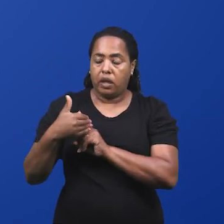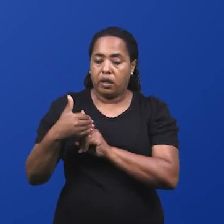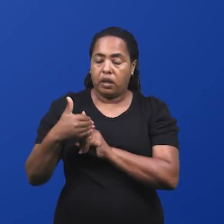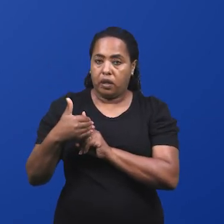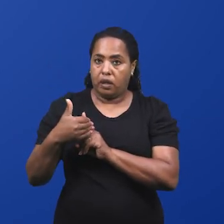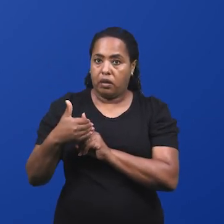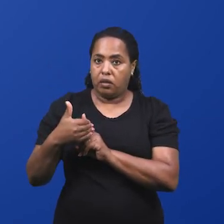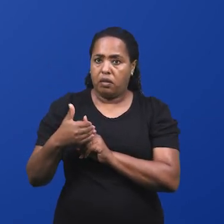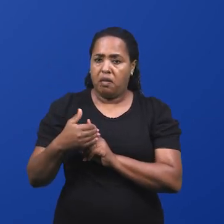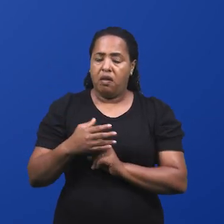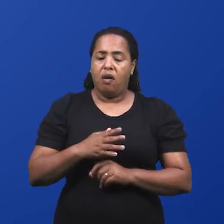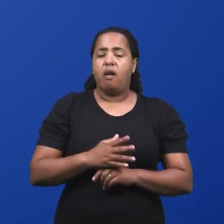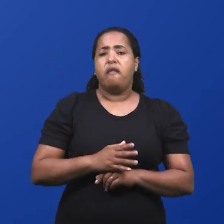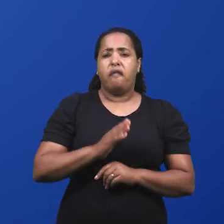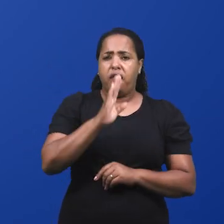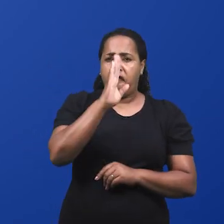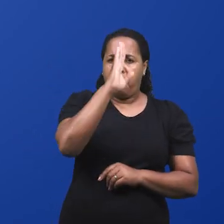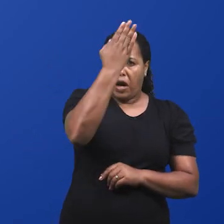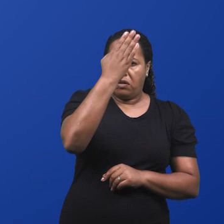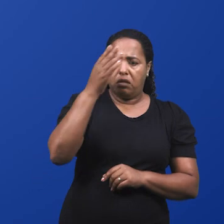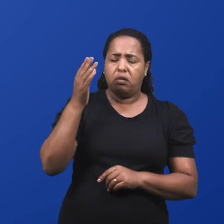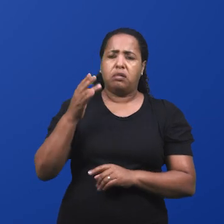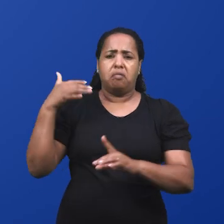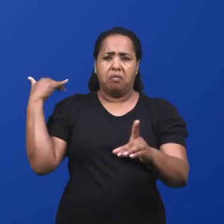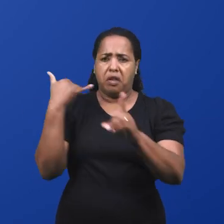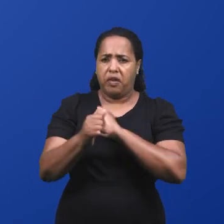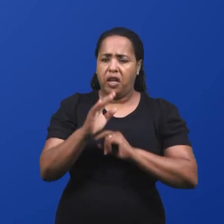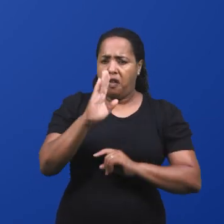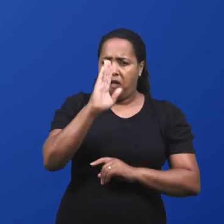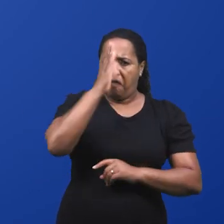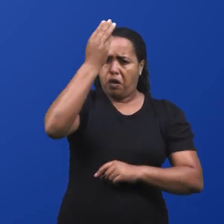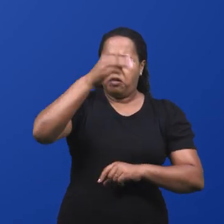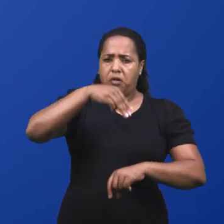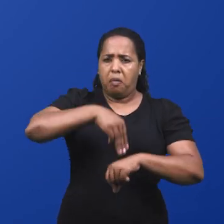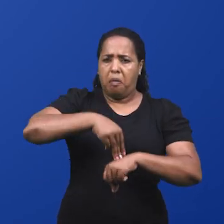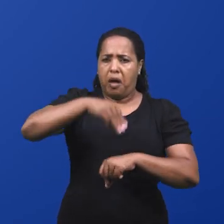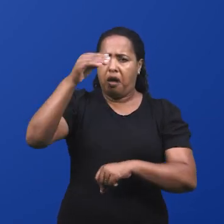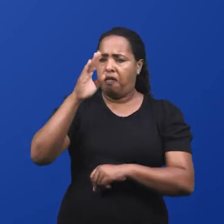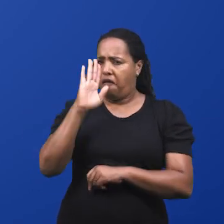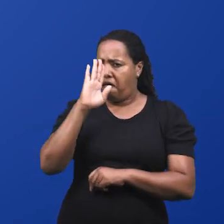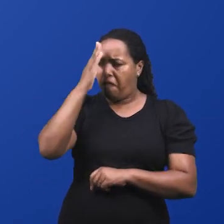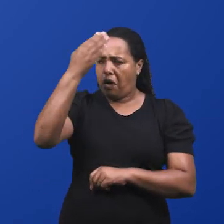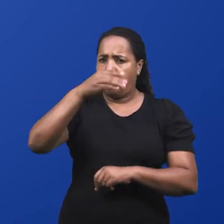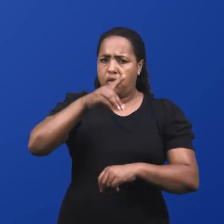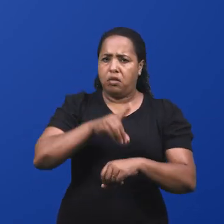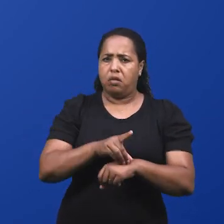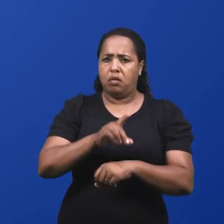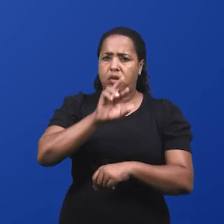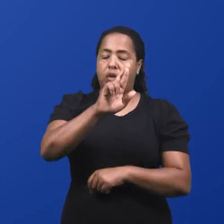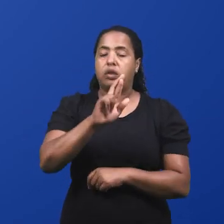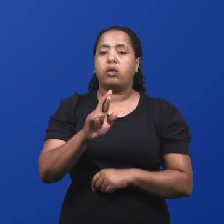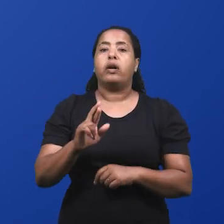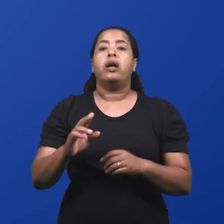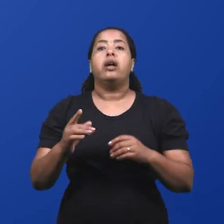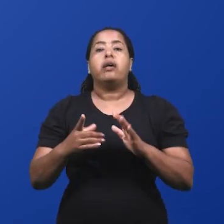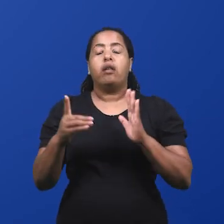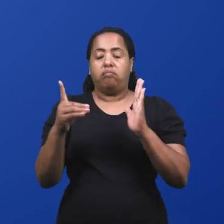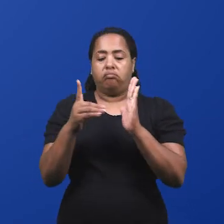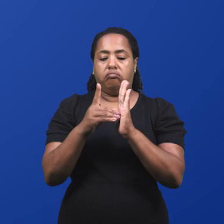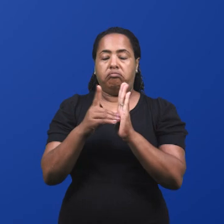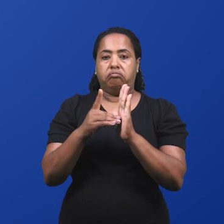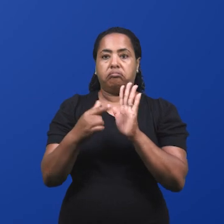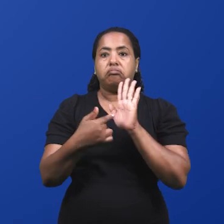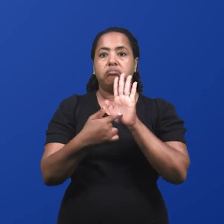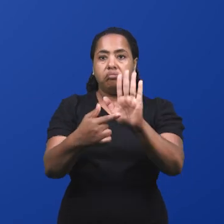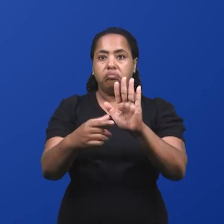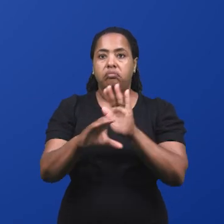livrando dos falsos profetas, dos falsos mestres e dos falsos doutores, assim como está escrito em